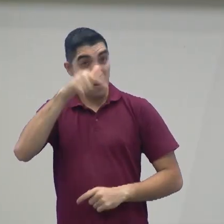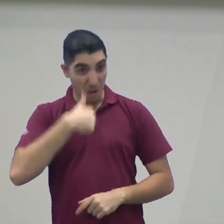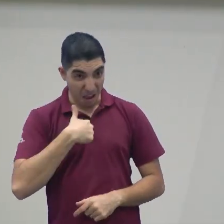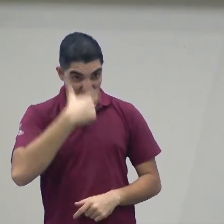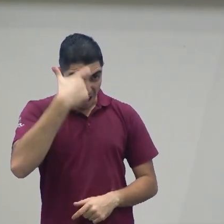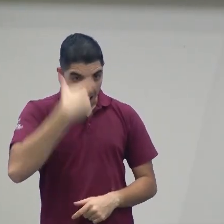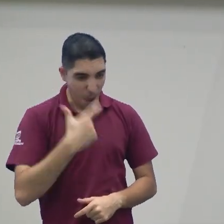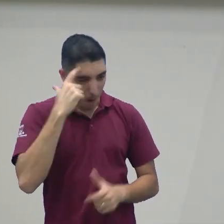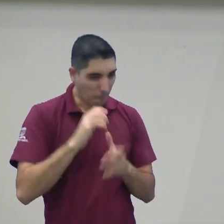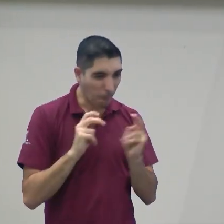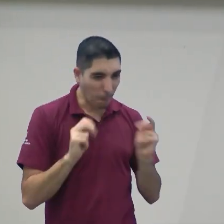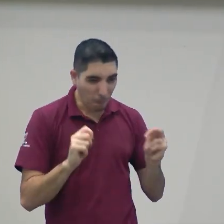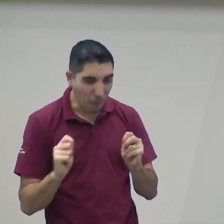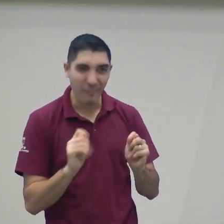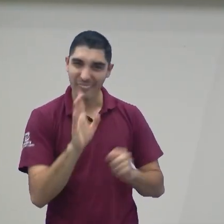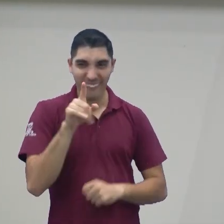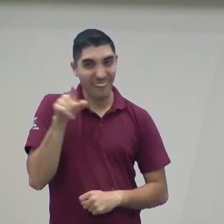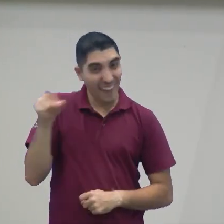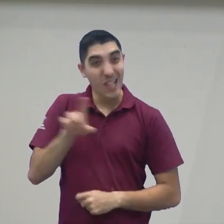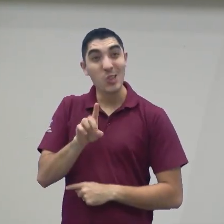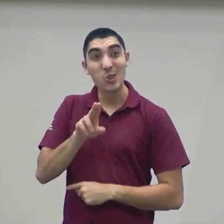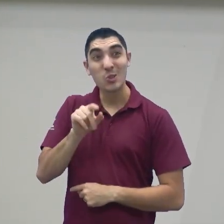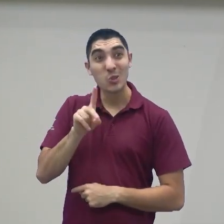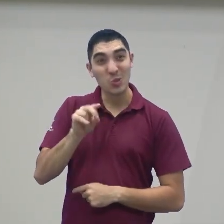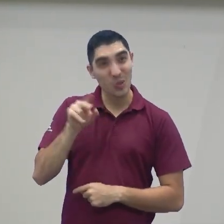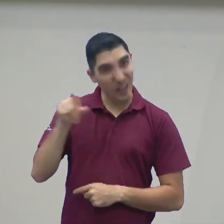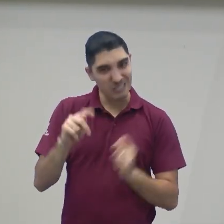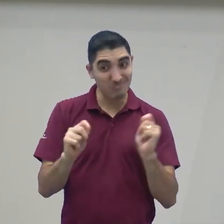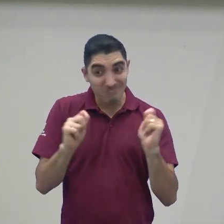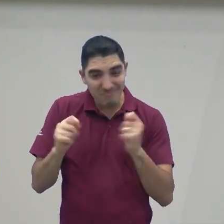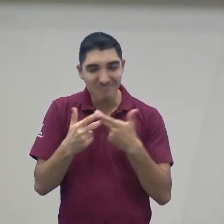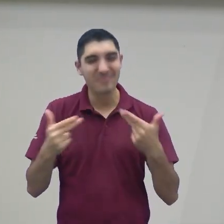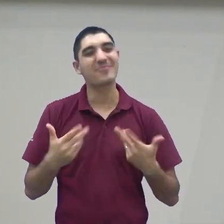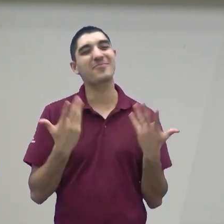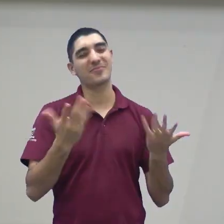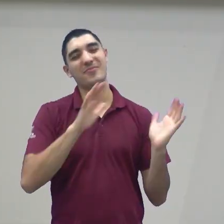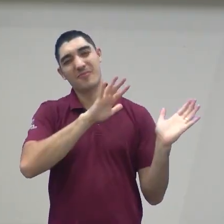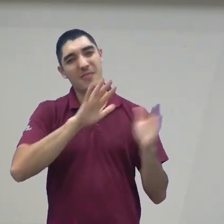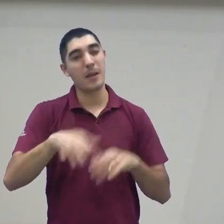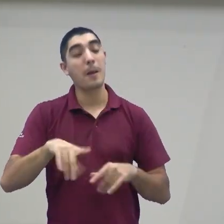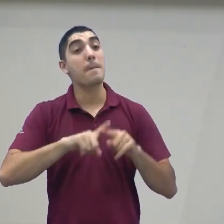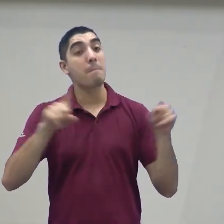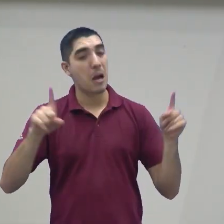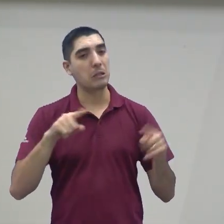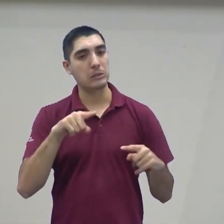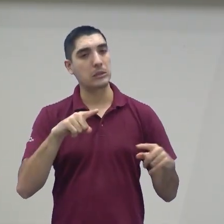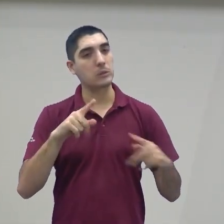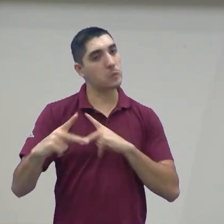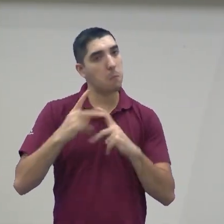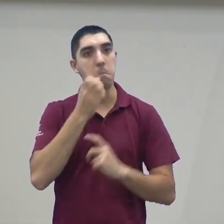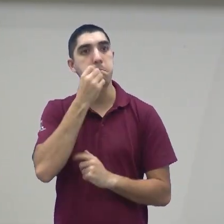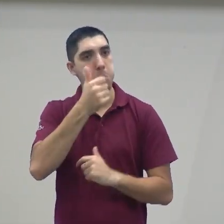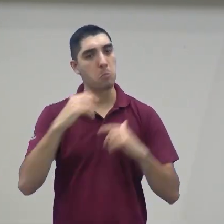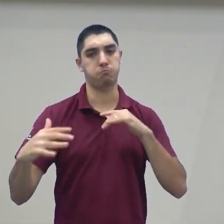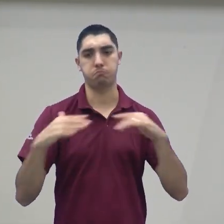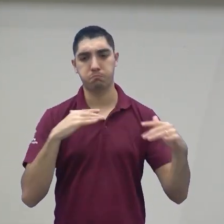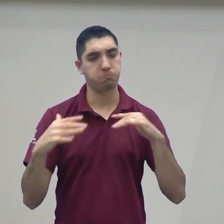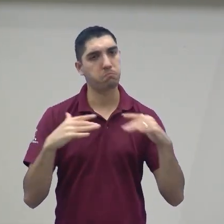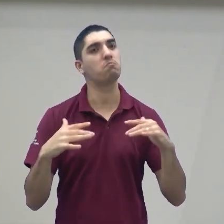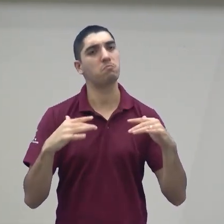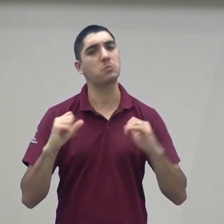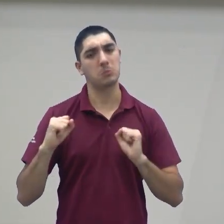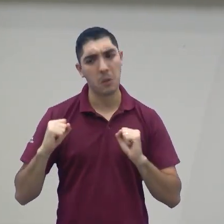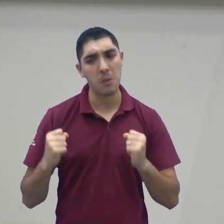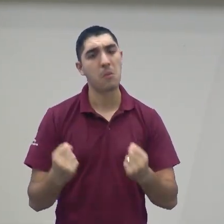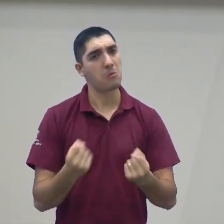que o São José fez uma baita partida, soube competir. Acho que o jogo acabou coletivamente